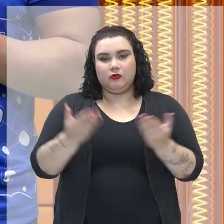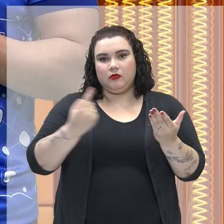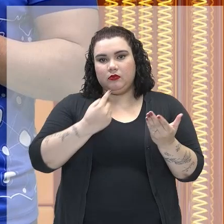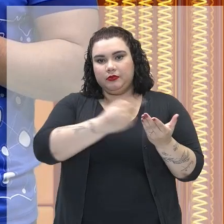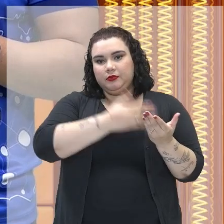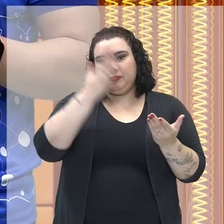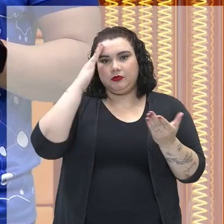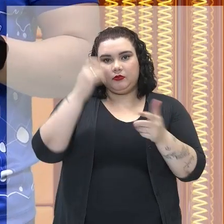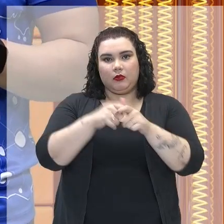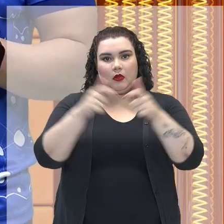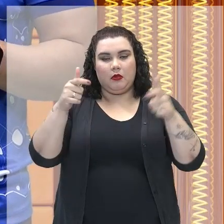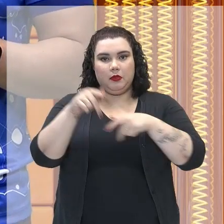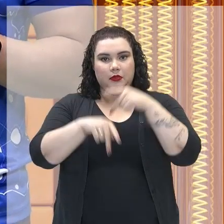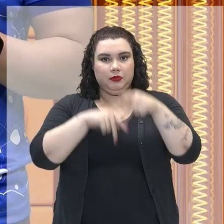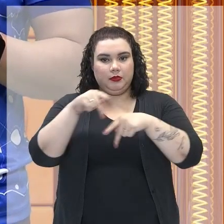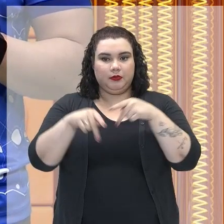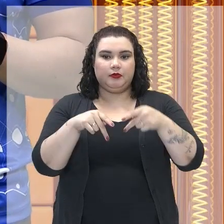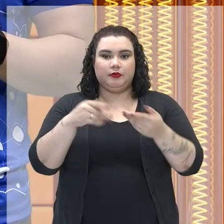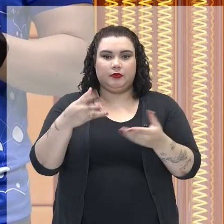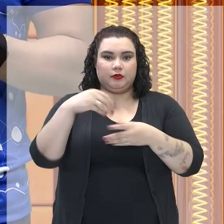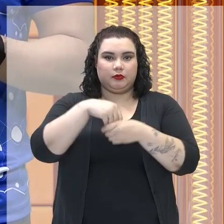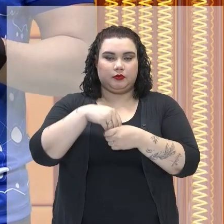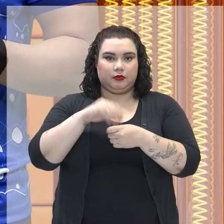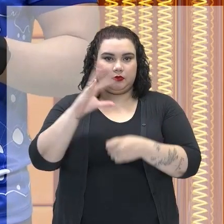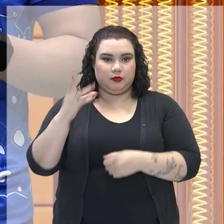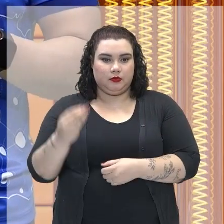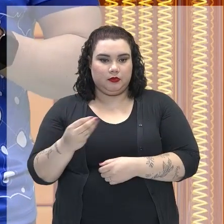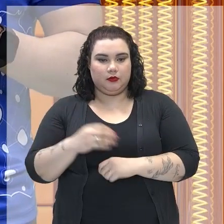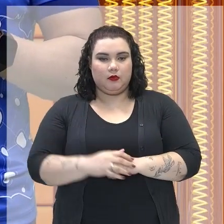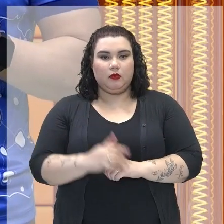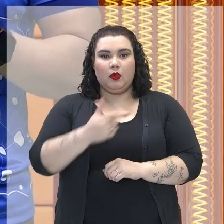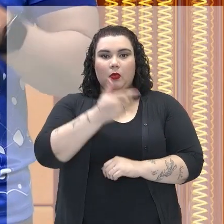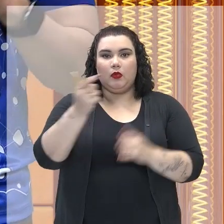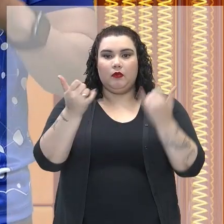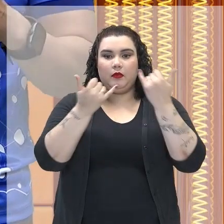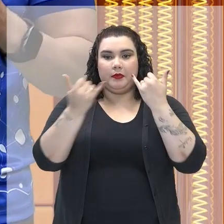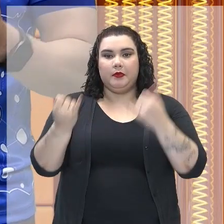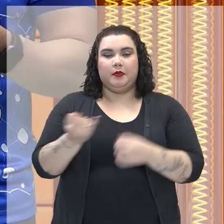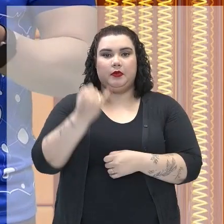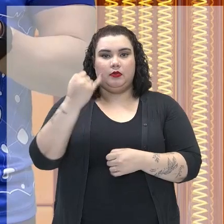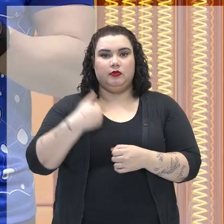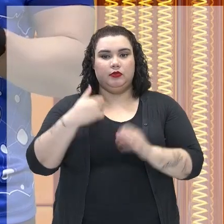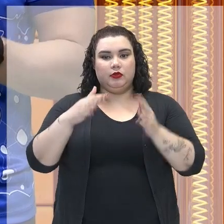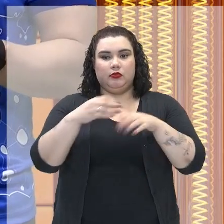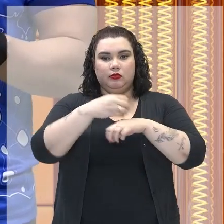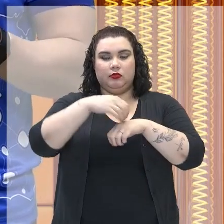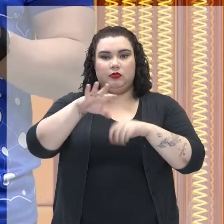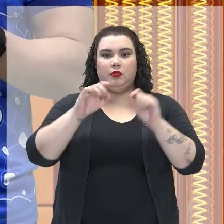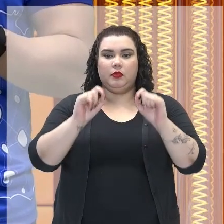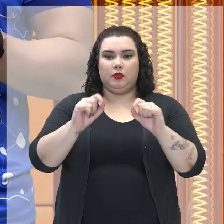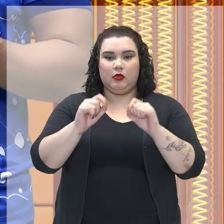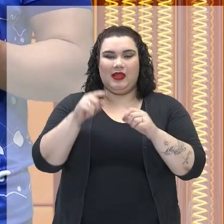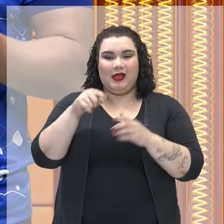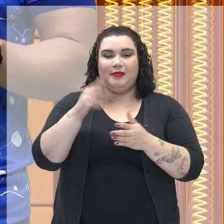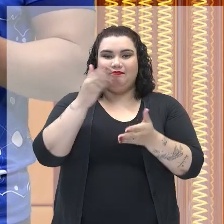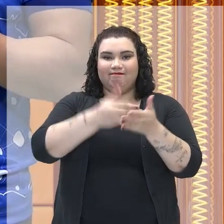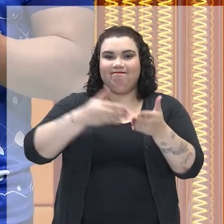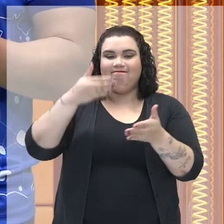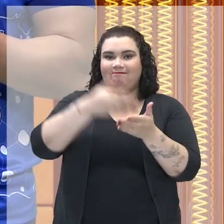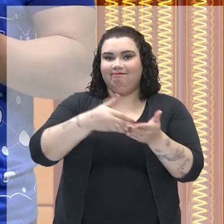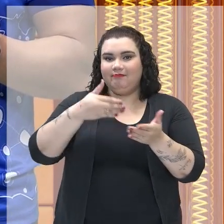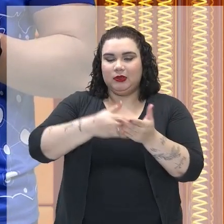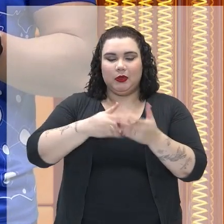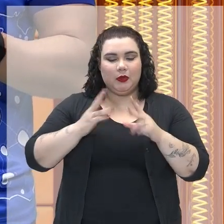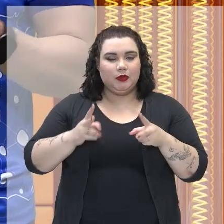parte da população dentro do continente africano. Outro ponto importante, que eu já falei para vocês, que é um entrave para o desenvolvimento do